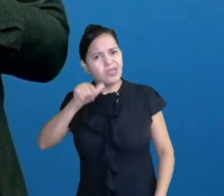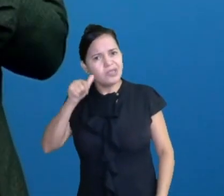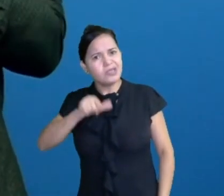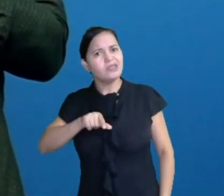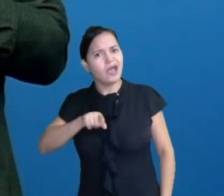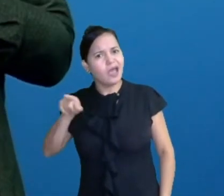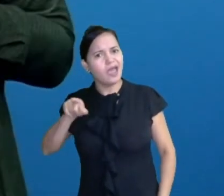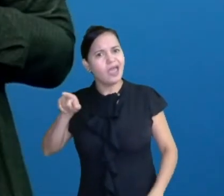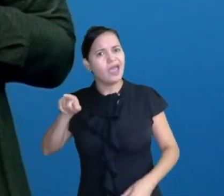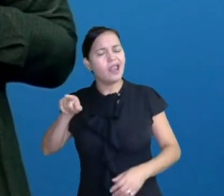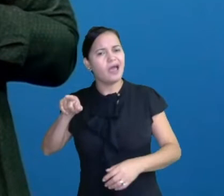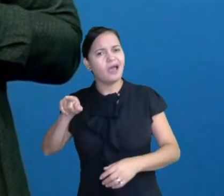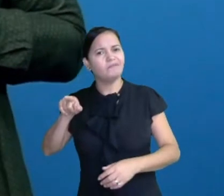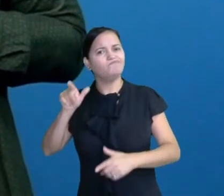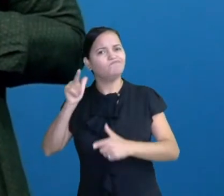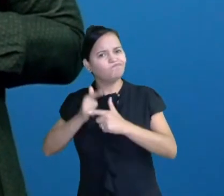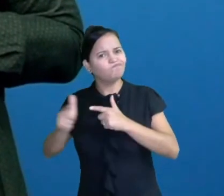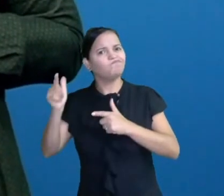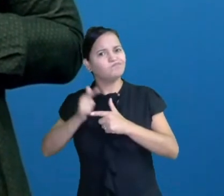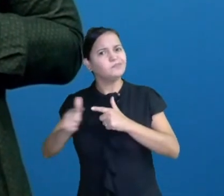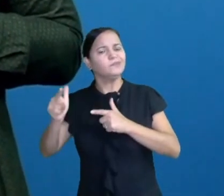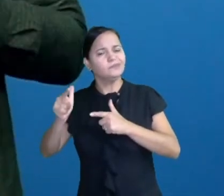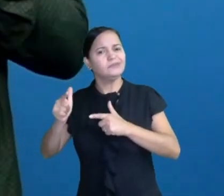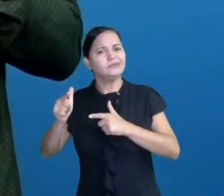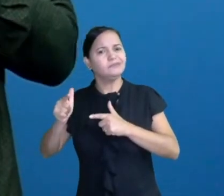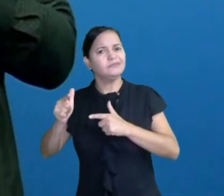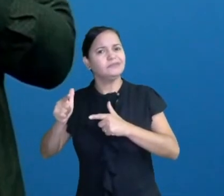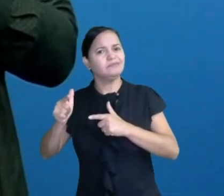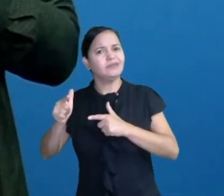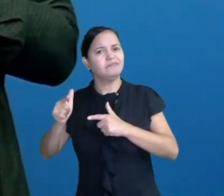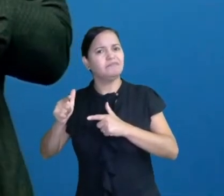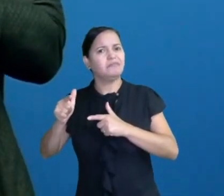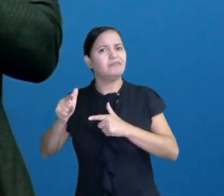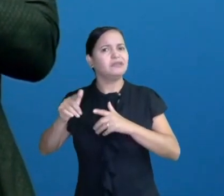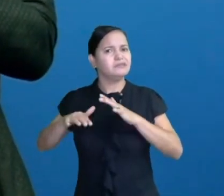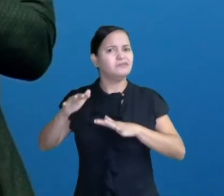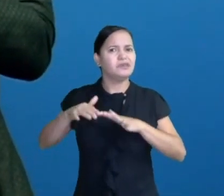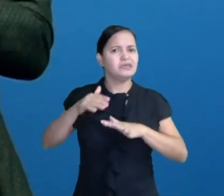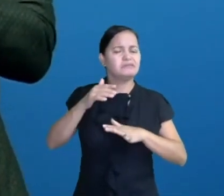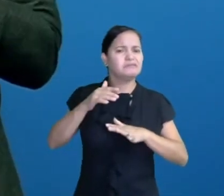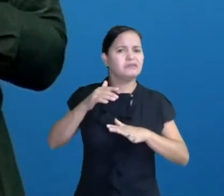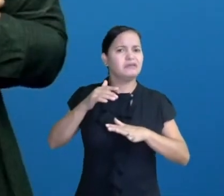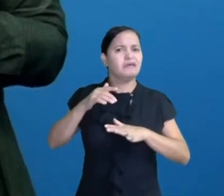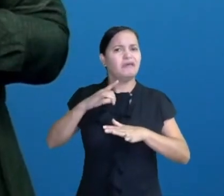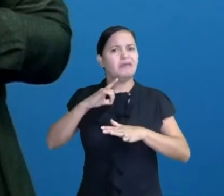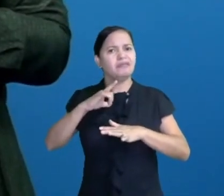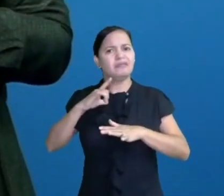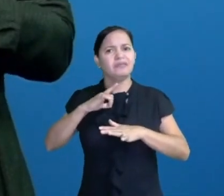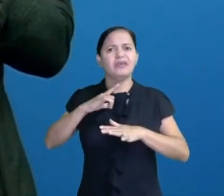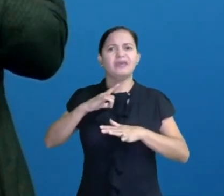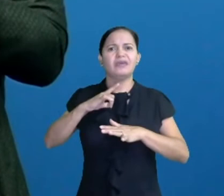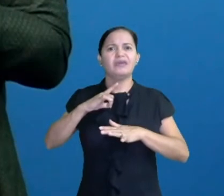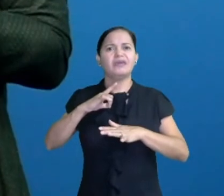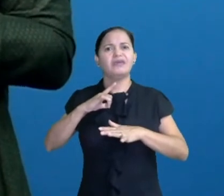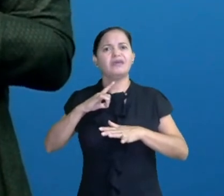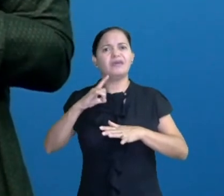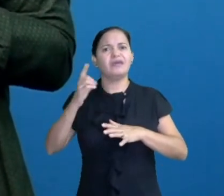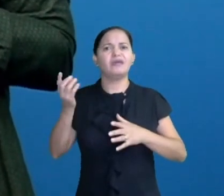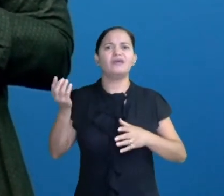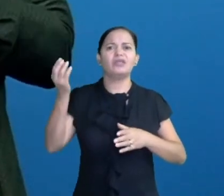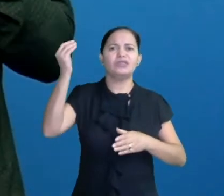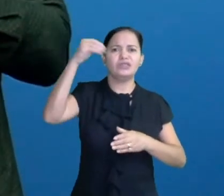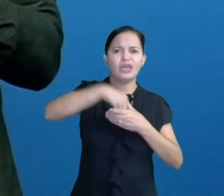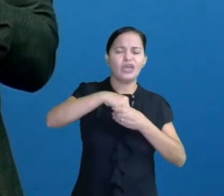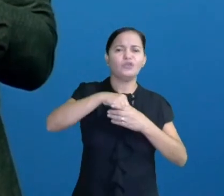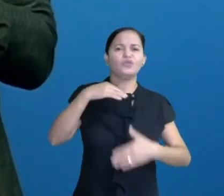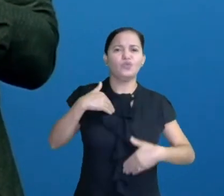diagnosticada precocemente, ela talvez fosse uma criança até normal, porque às vezes a reposição hormonal é o suficiente para